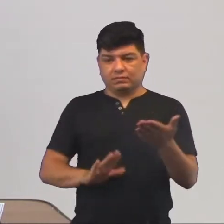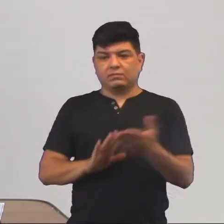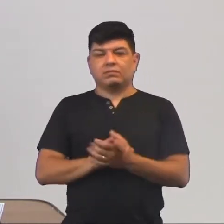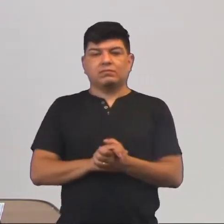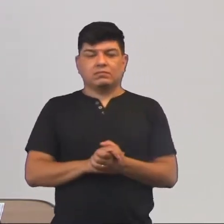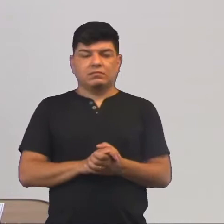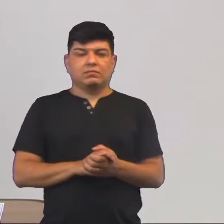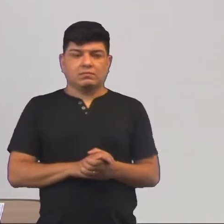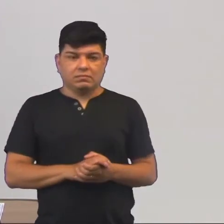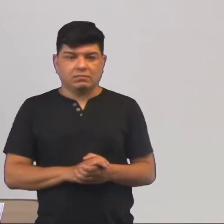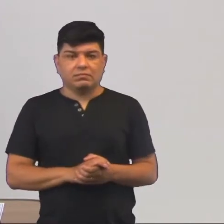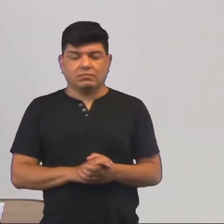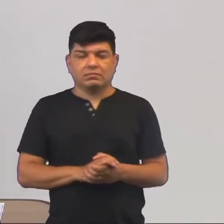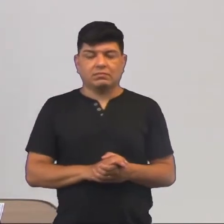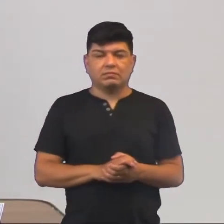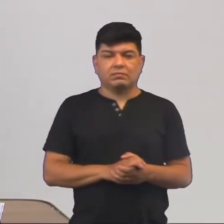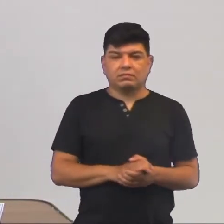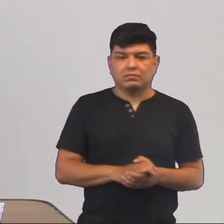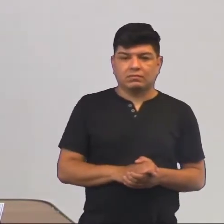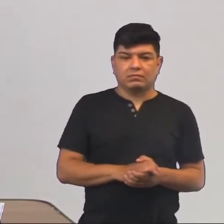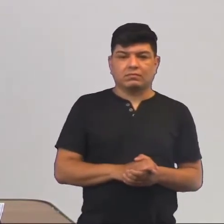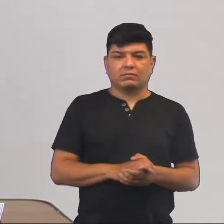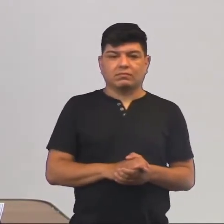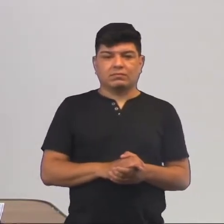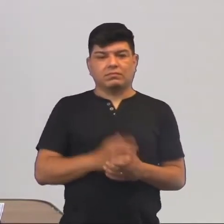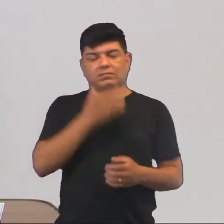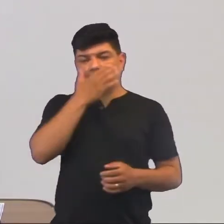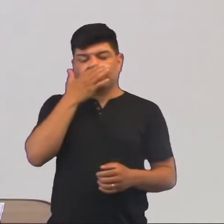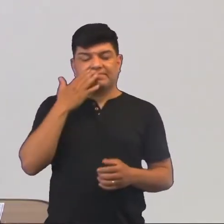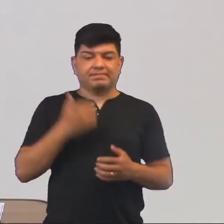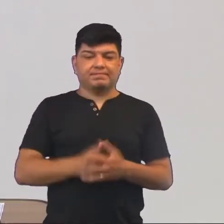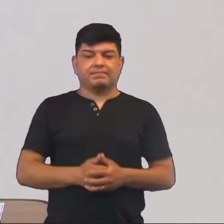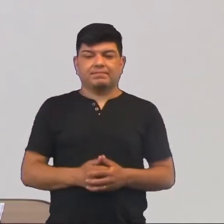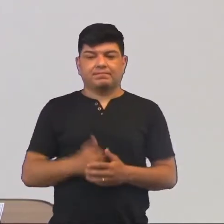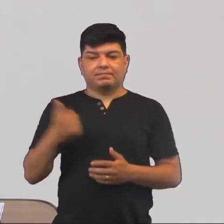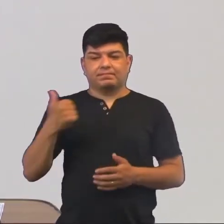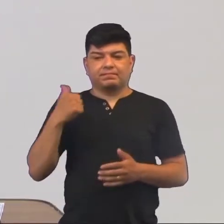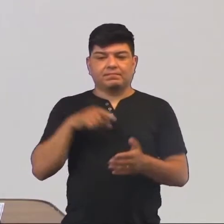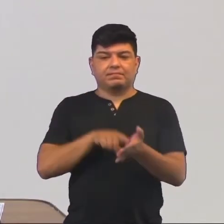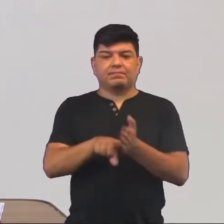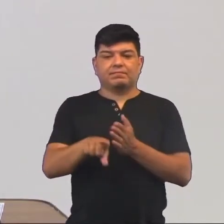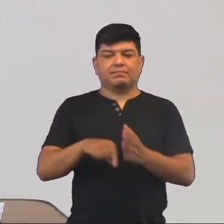sobre esse texto expositivo agora, tá bom? Vamos lá para a primeira questão.